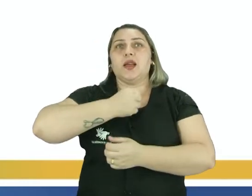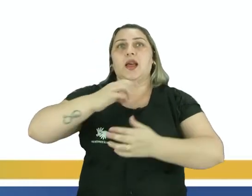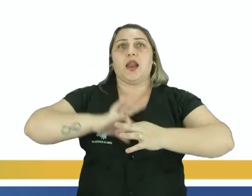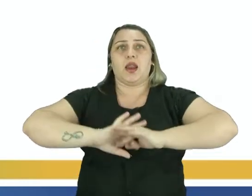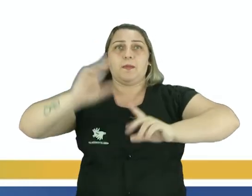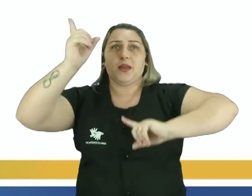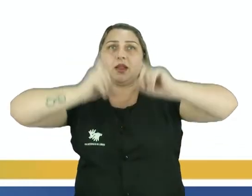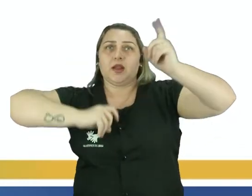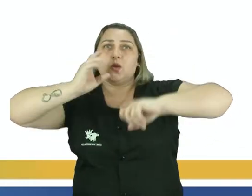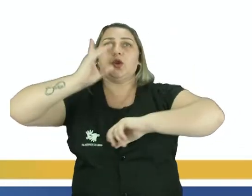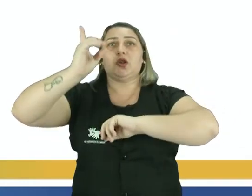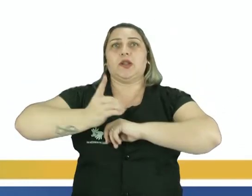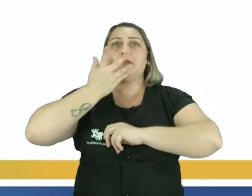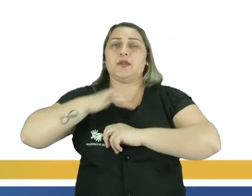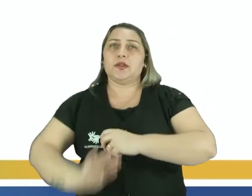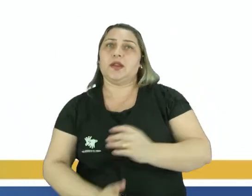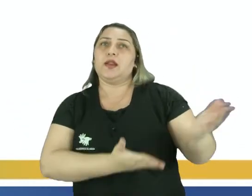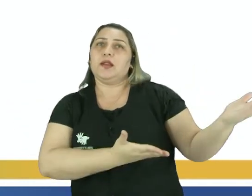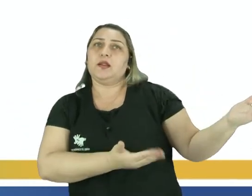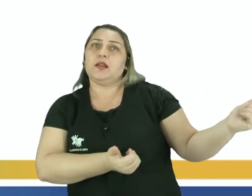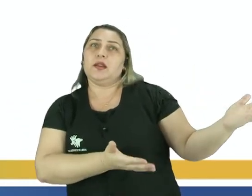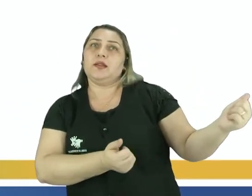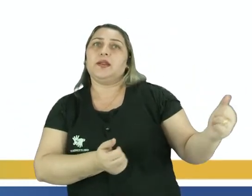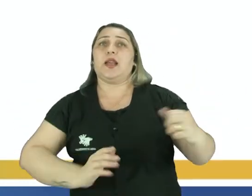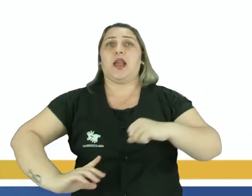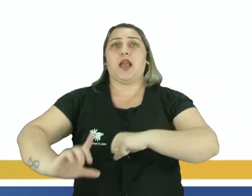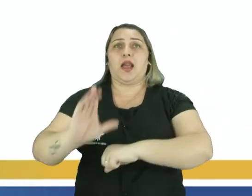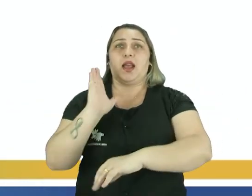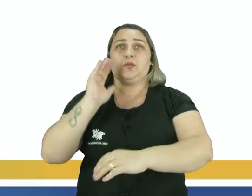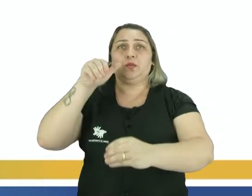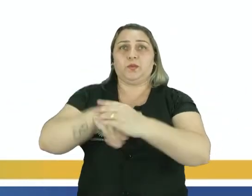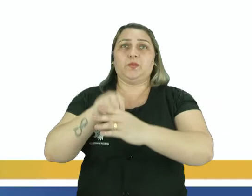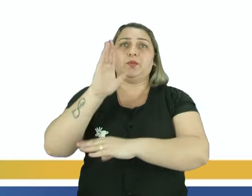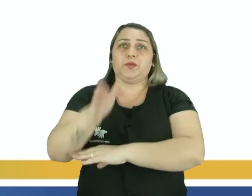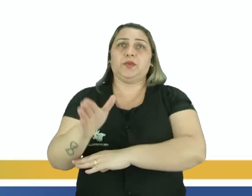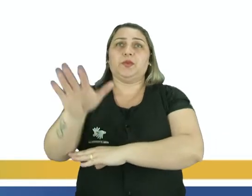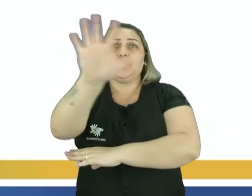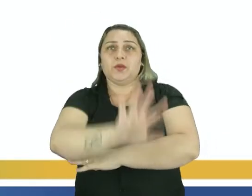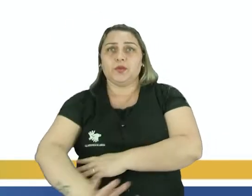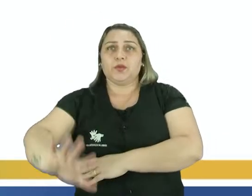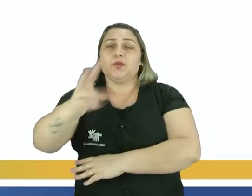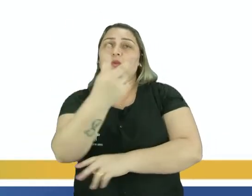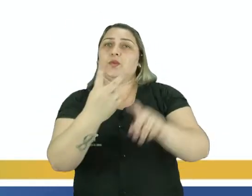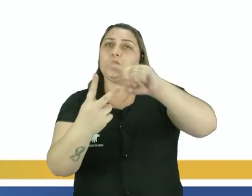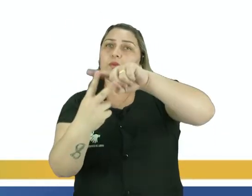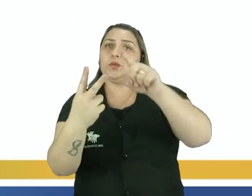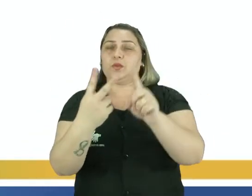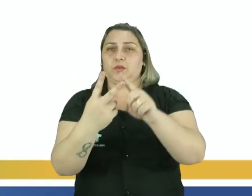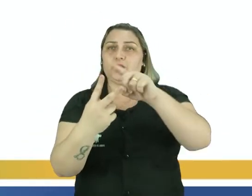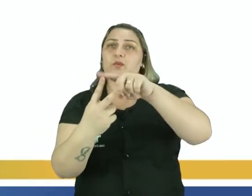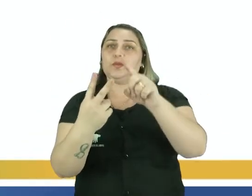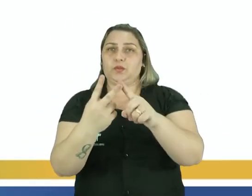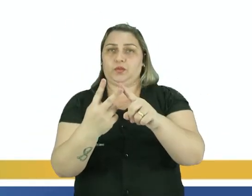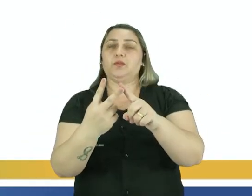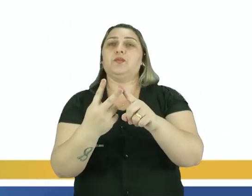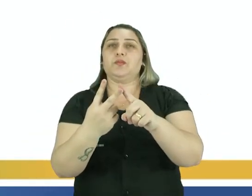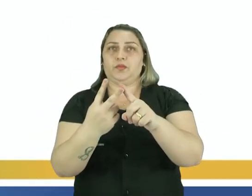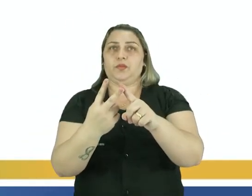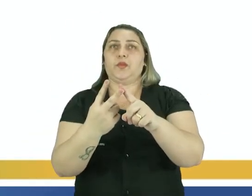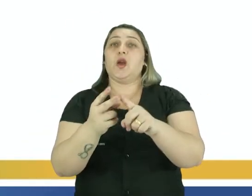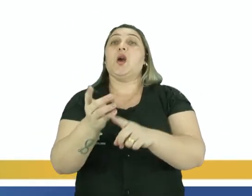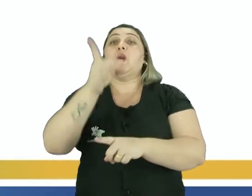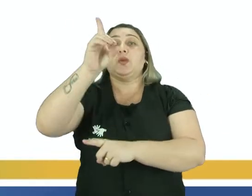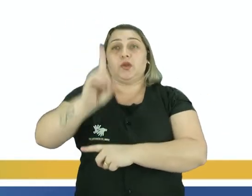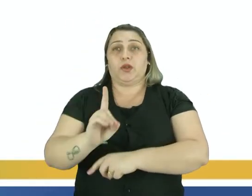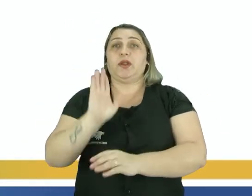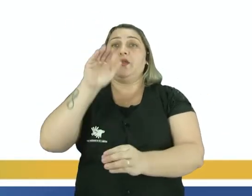liberdade de expressão, o direito das crianças e adolescentes, as eleições diretas e universais com 2 turnos, o direito ao voto